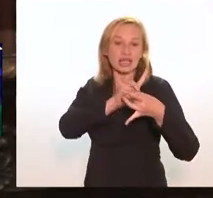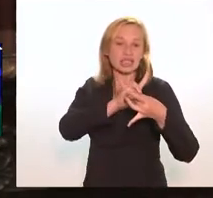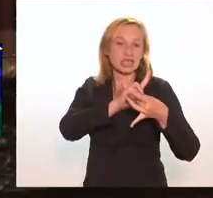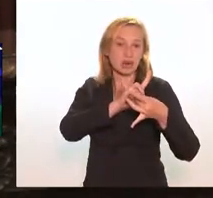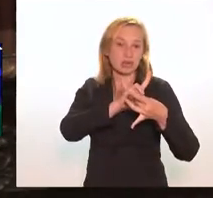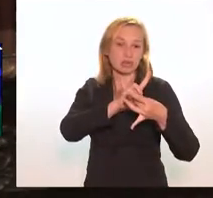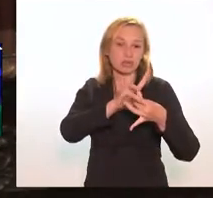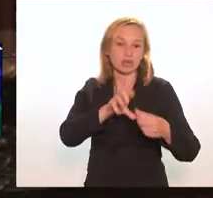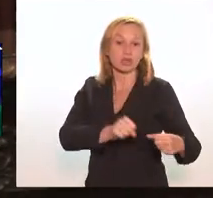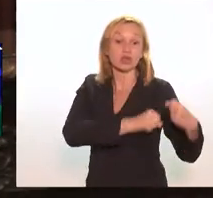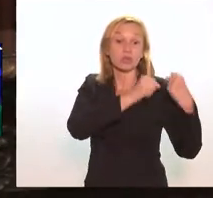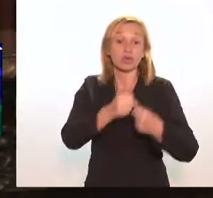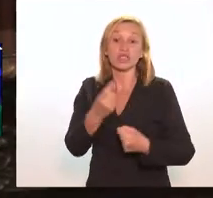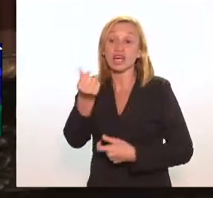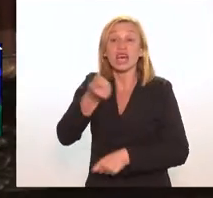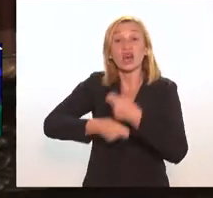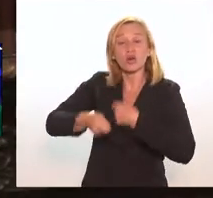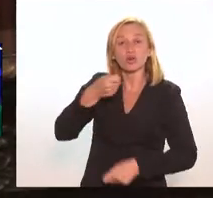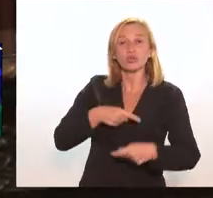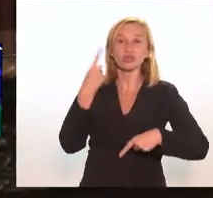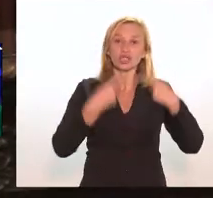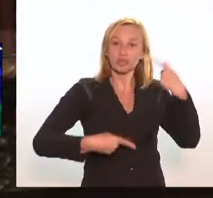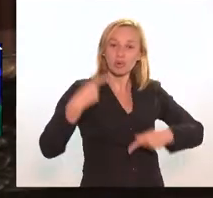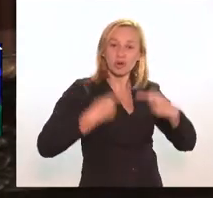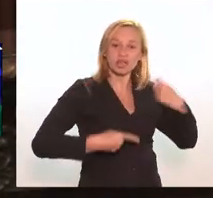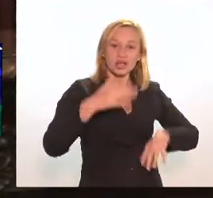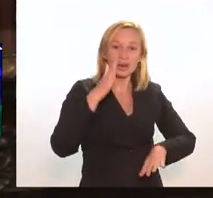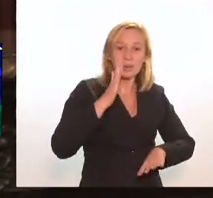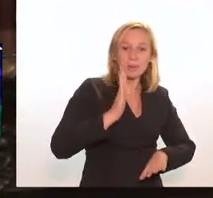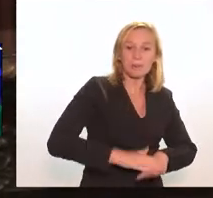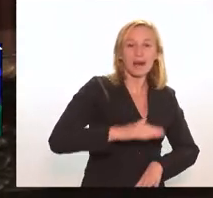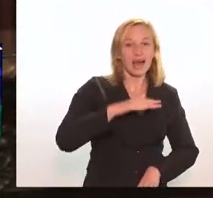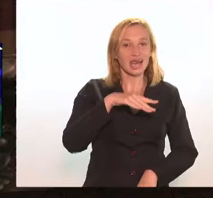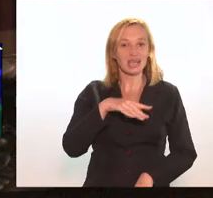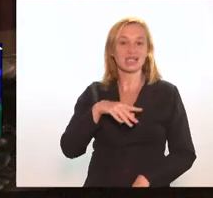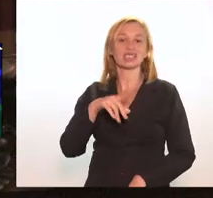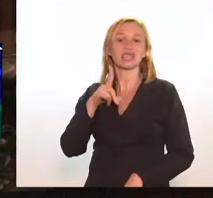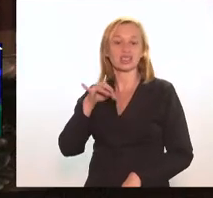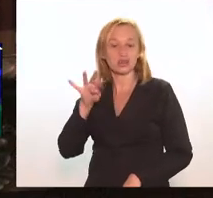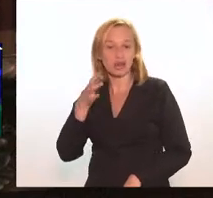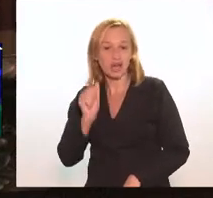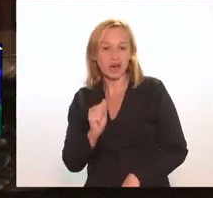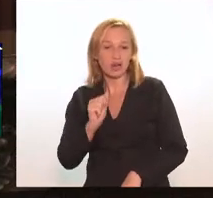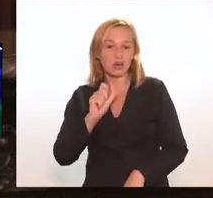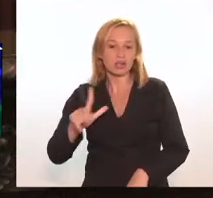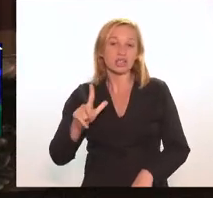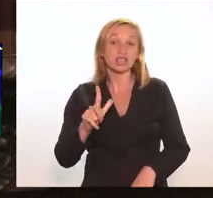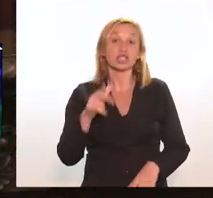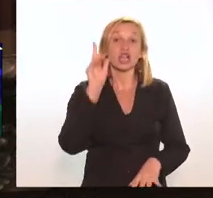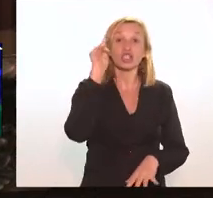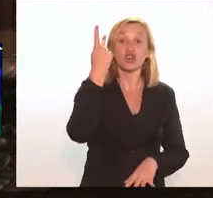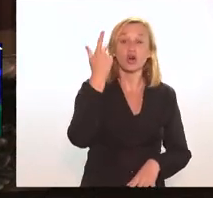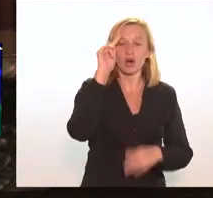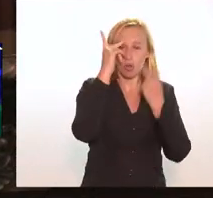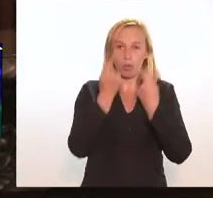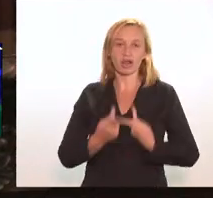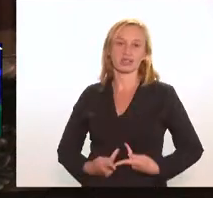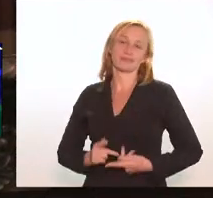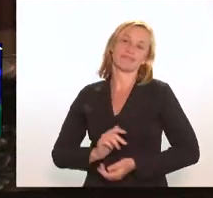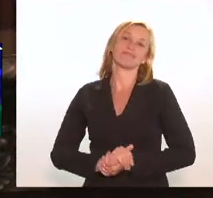poderes econômicos e políticos mais ditatoriais da história humana.